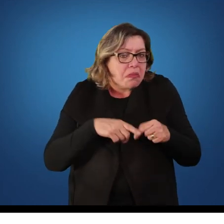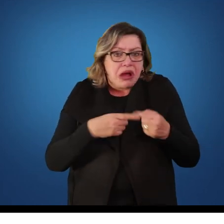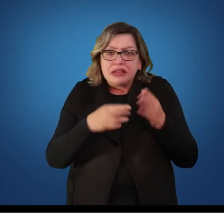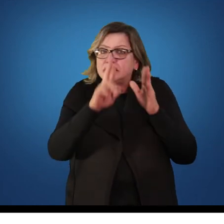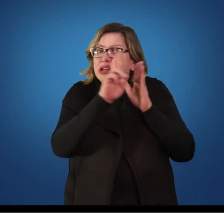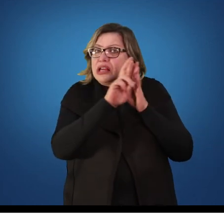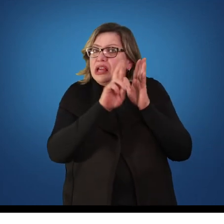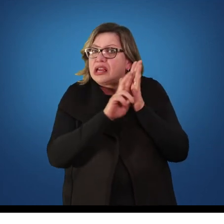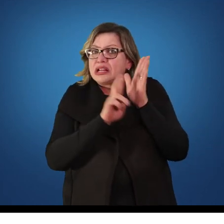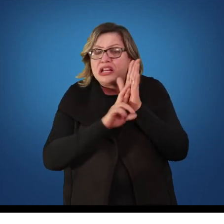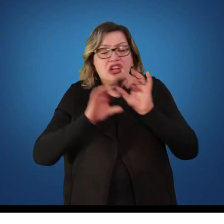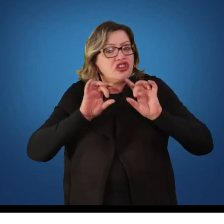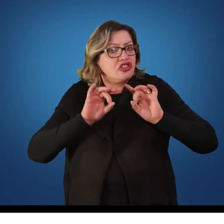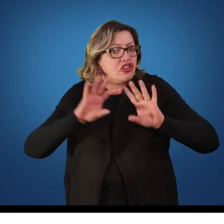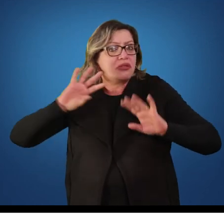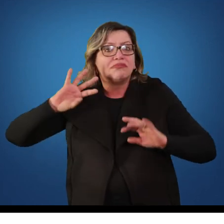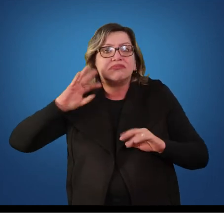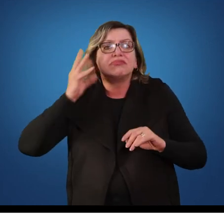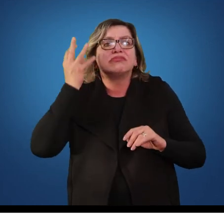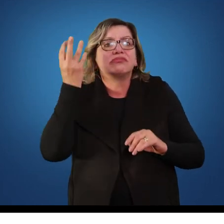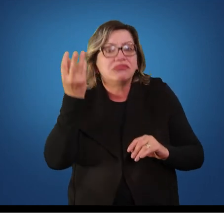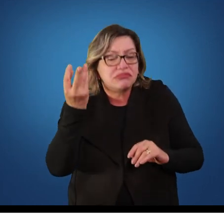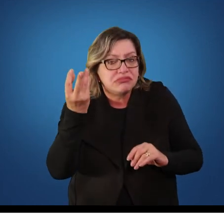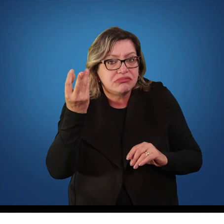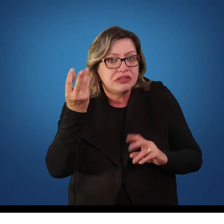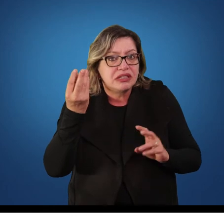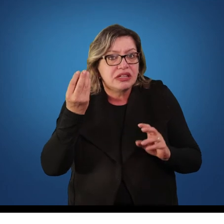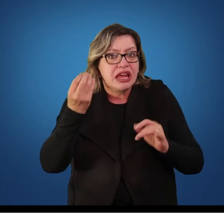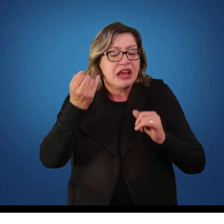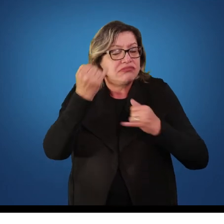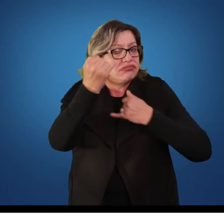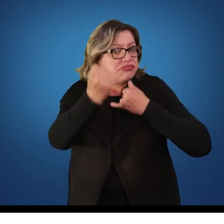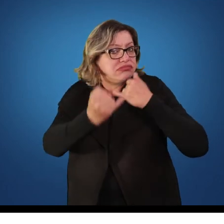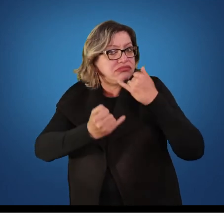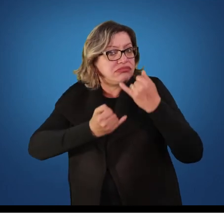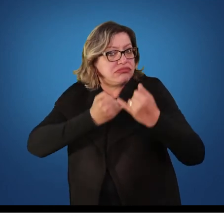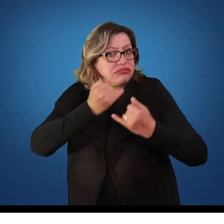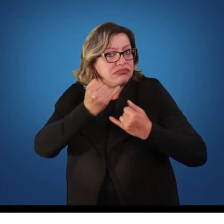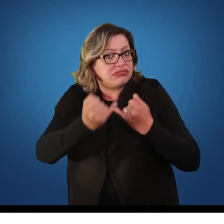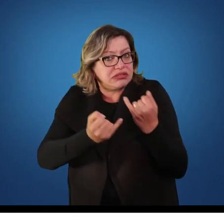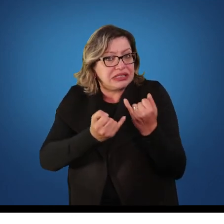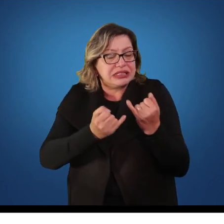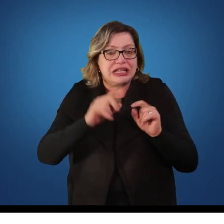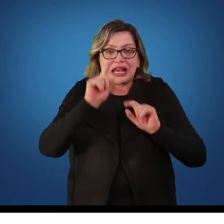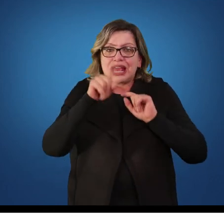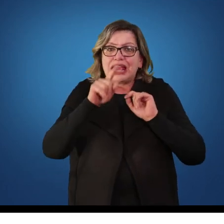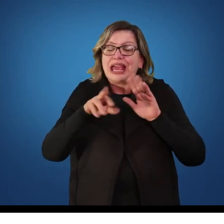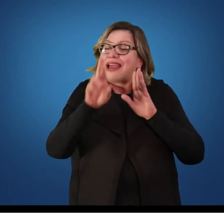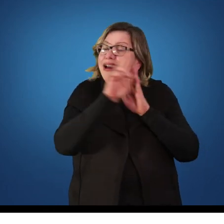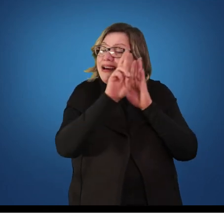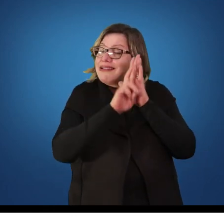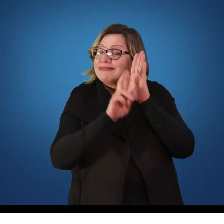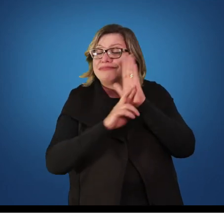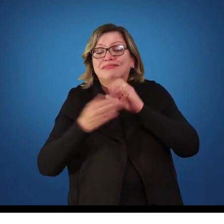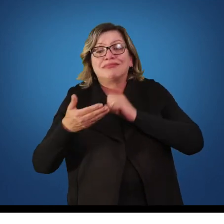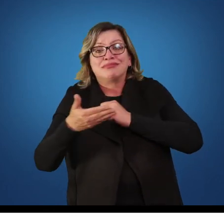que aconteça o jogo certo o que nós chamamos de regras básicas